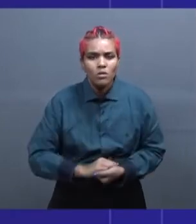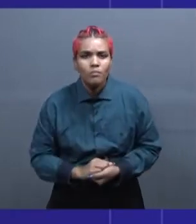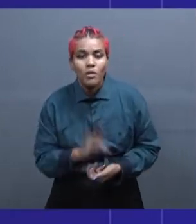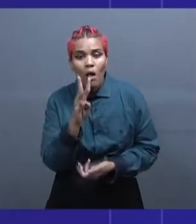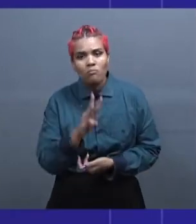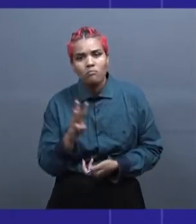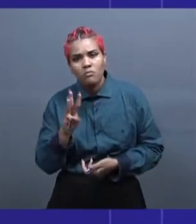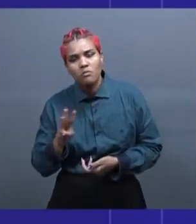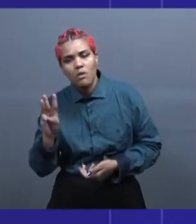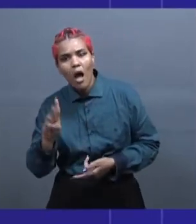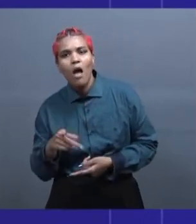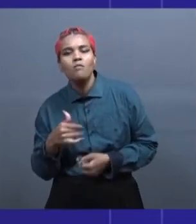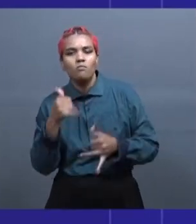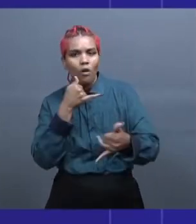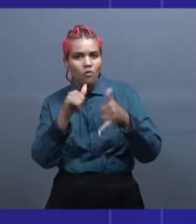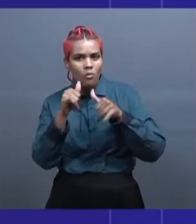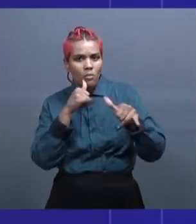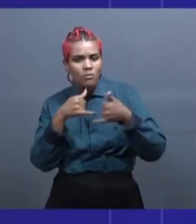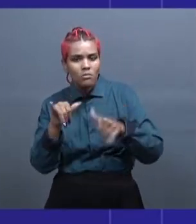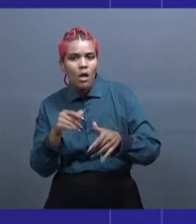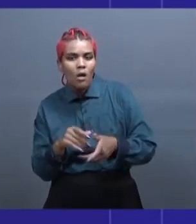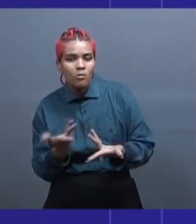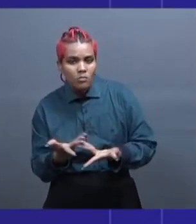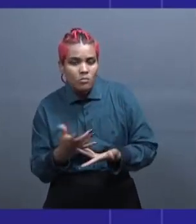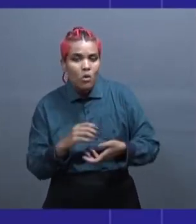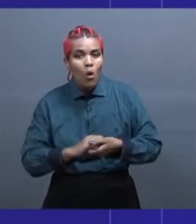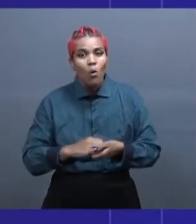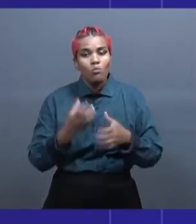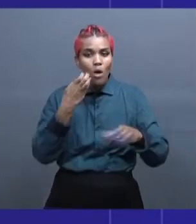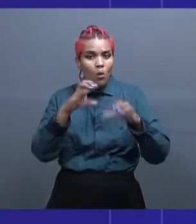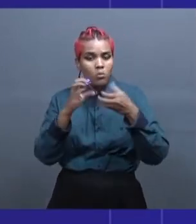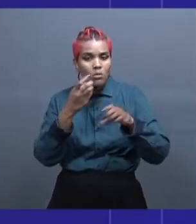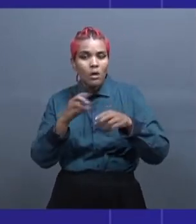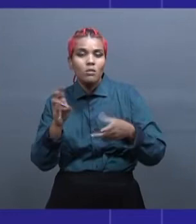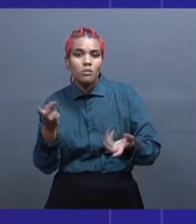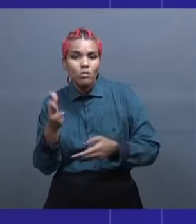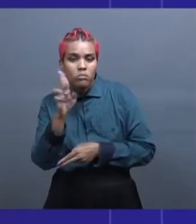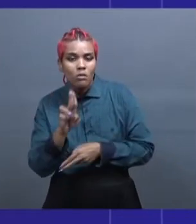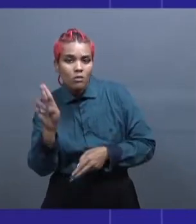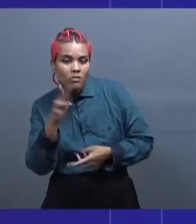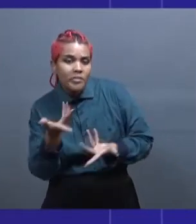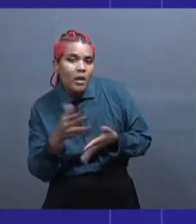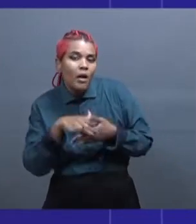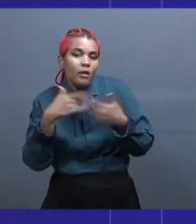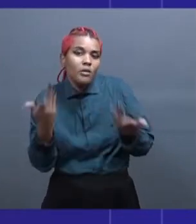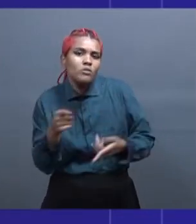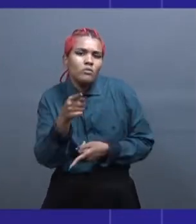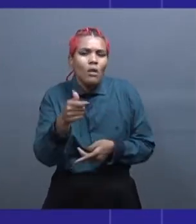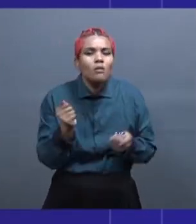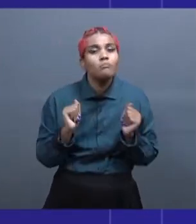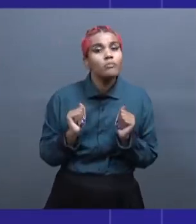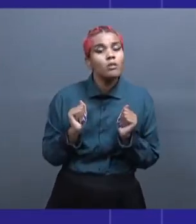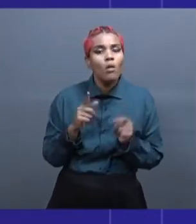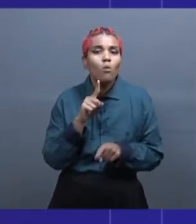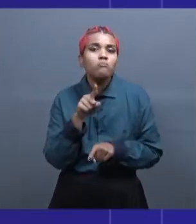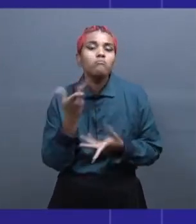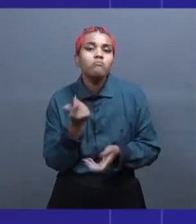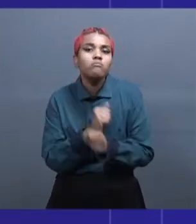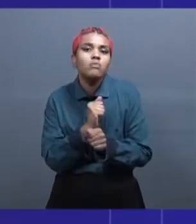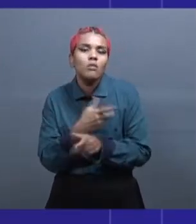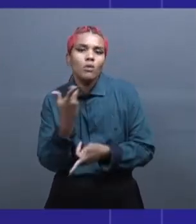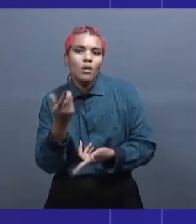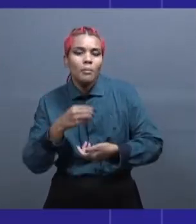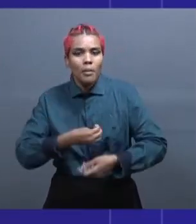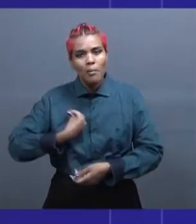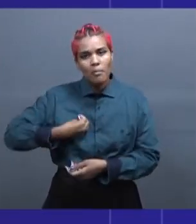pode conferir no site do ny na assessoria de comunicação da sua universidade e aí tá esperando o quê para participar e ajudar na defesa